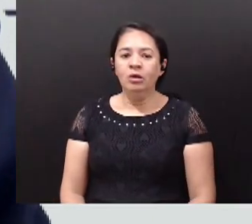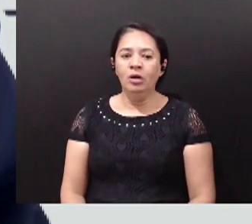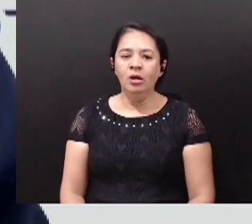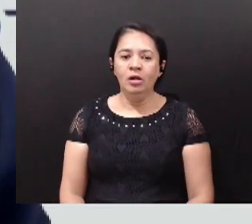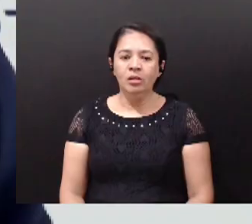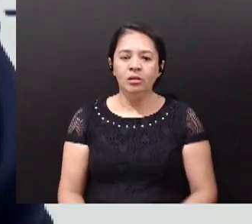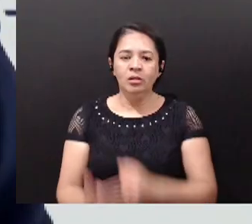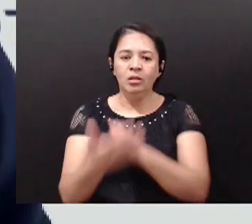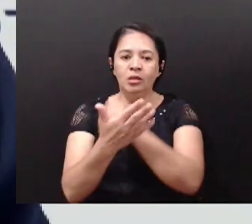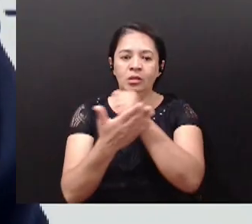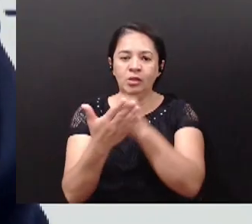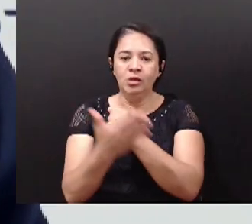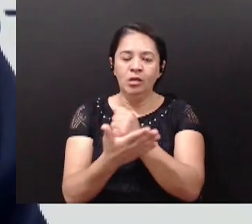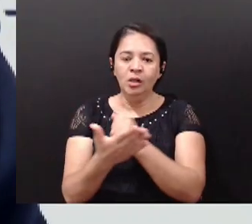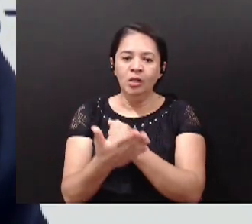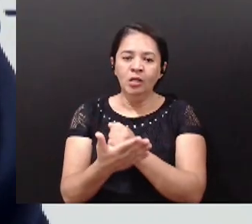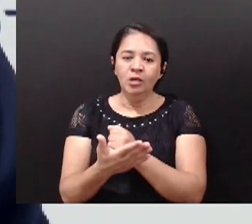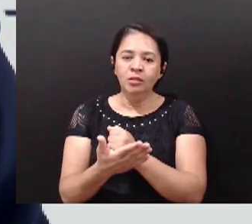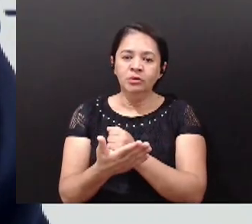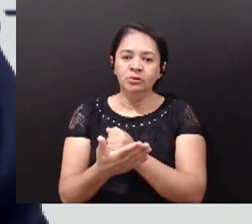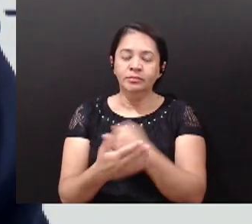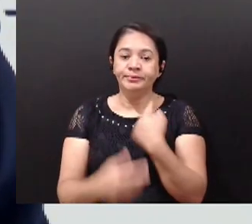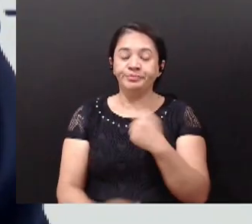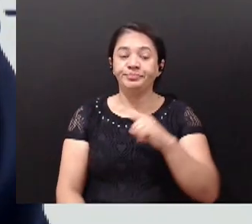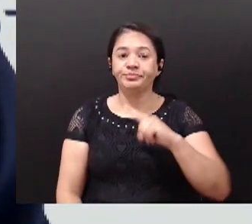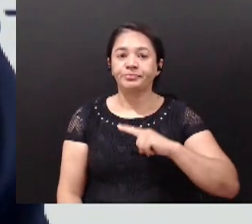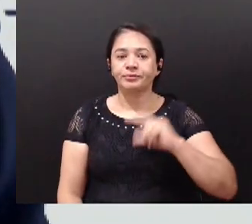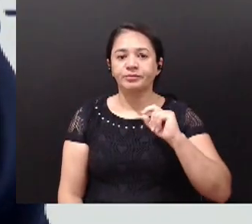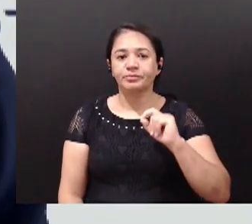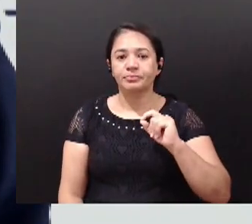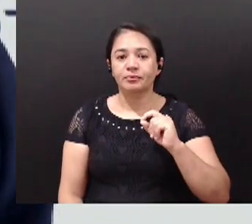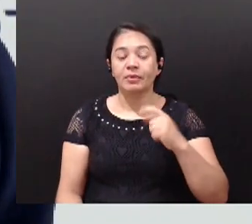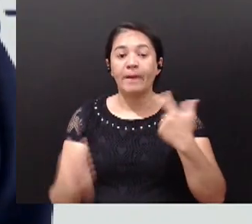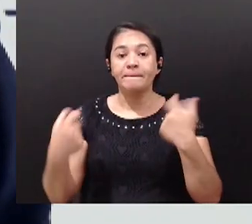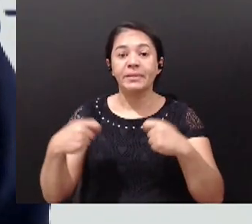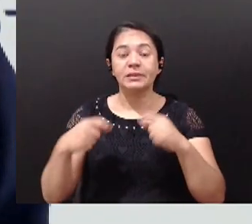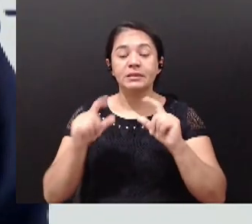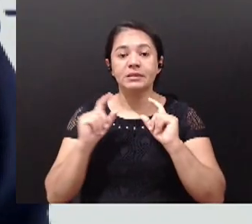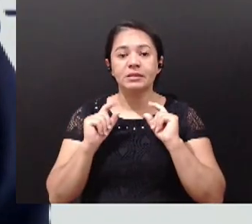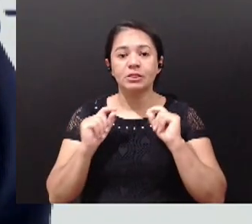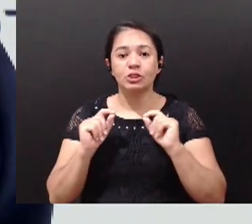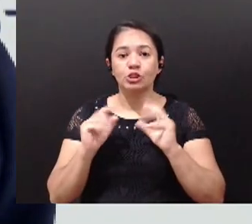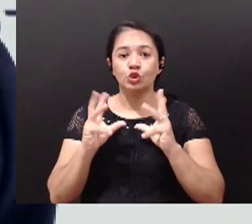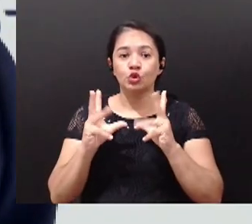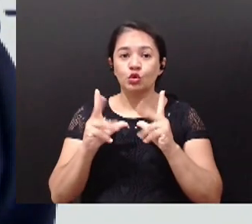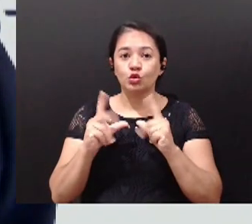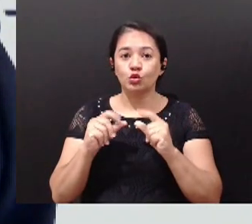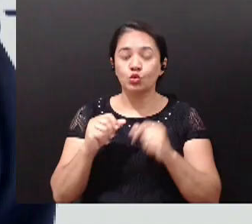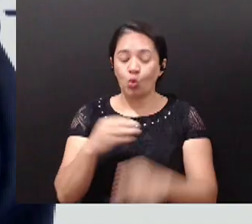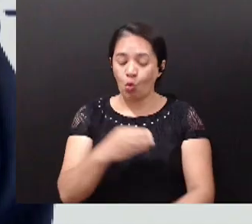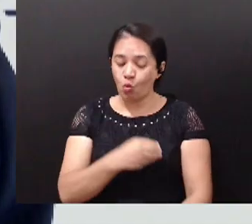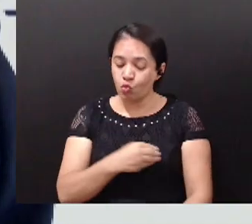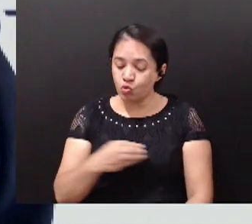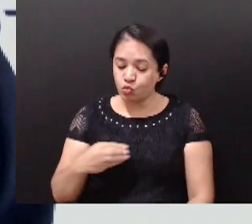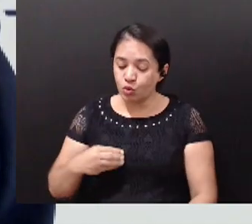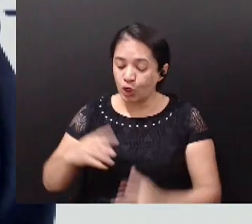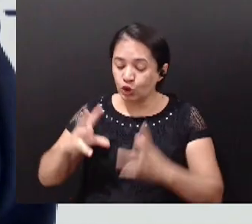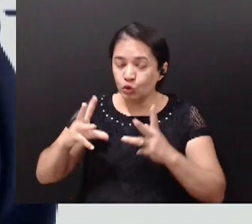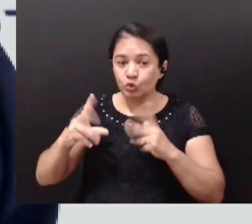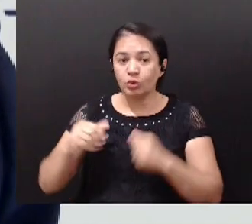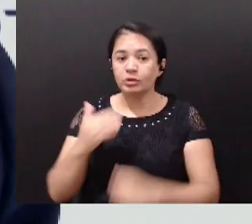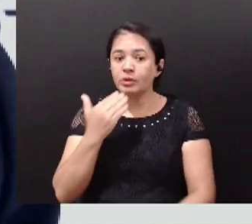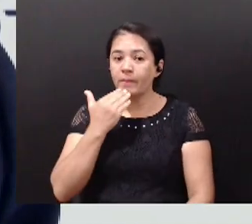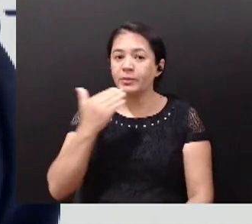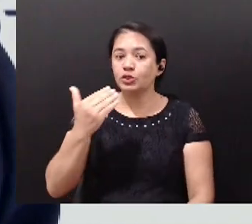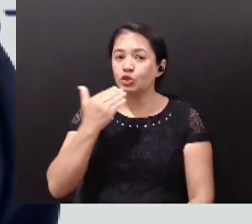basicamente, nós temos que ter em mãos todos os exames, todos os pedidos de autorização e